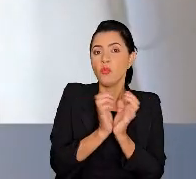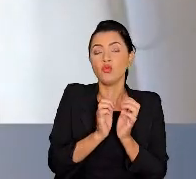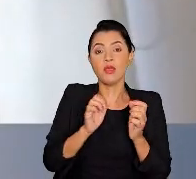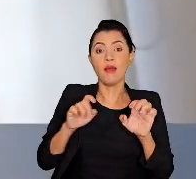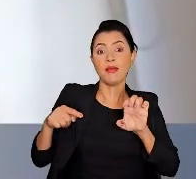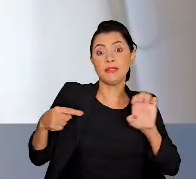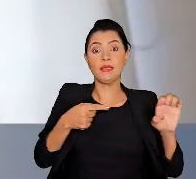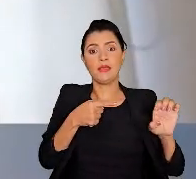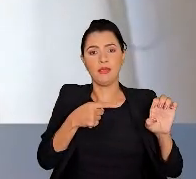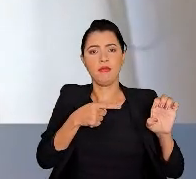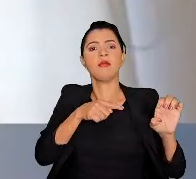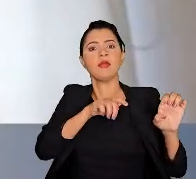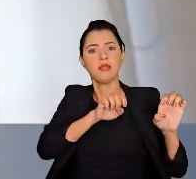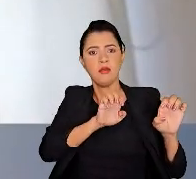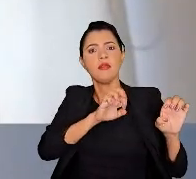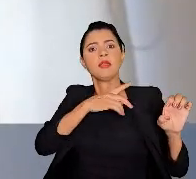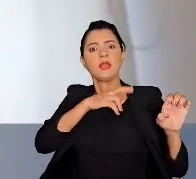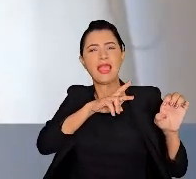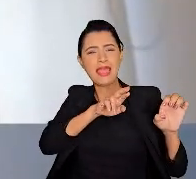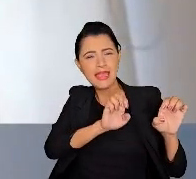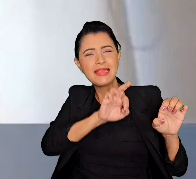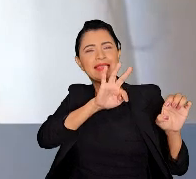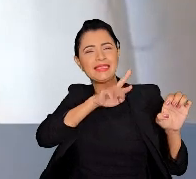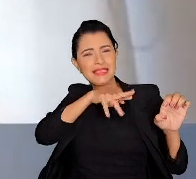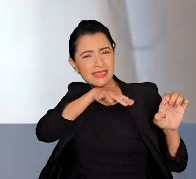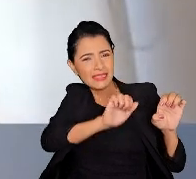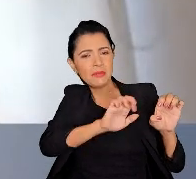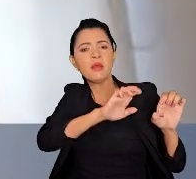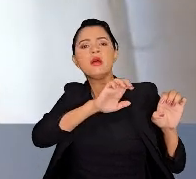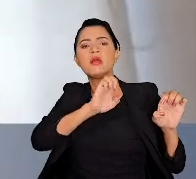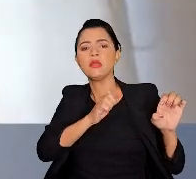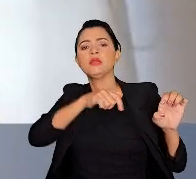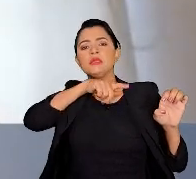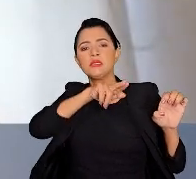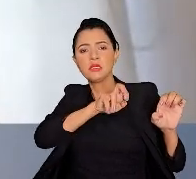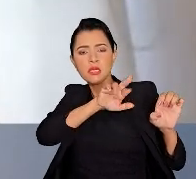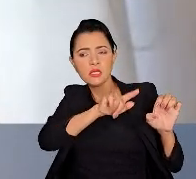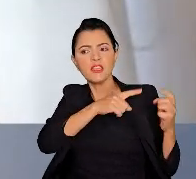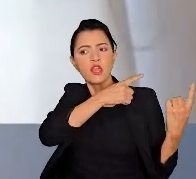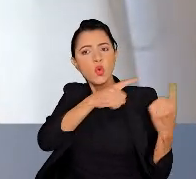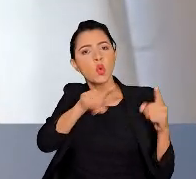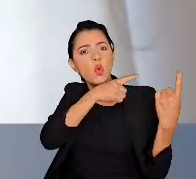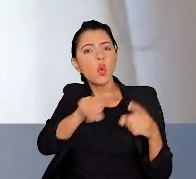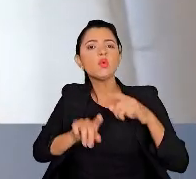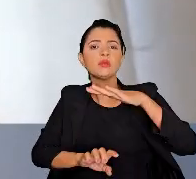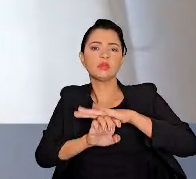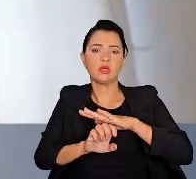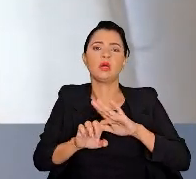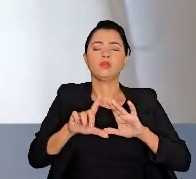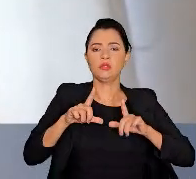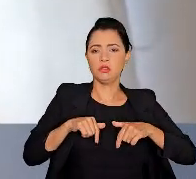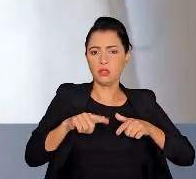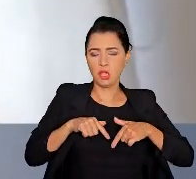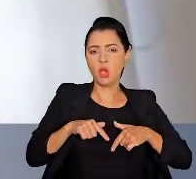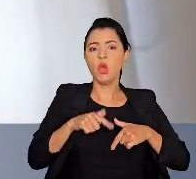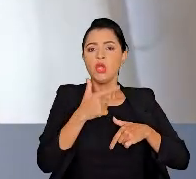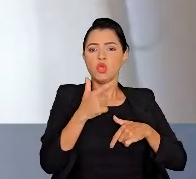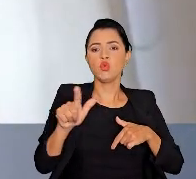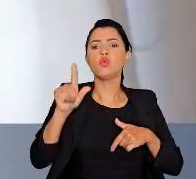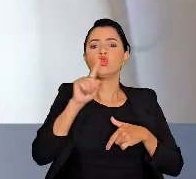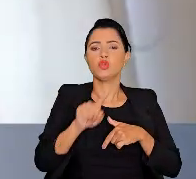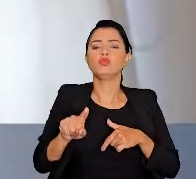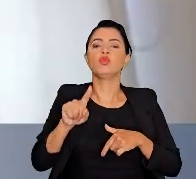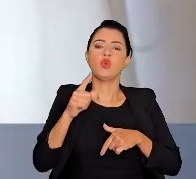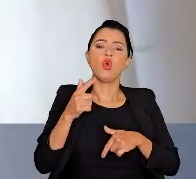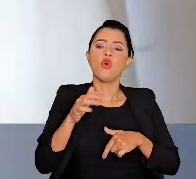voltam contra a legitimidade e a existência do Estado de Israel. Por fim, o fundamentalismo